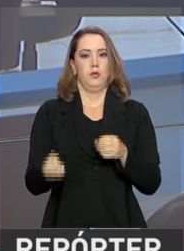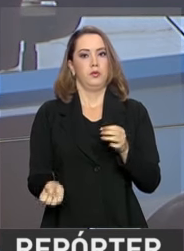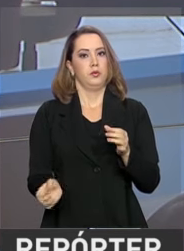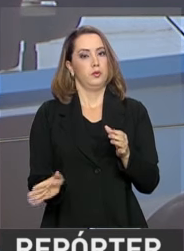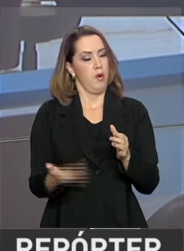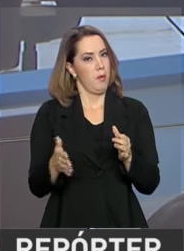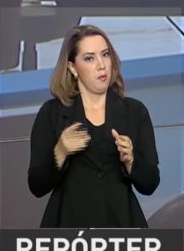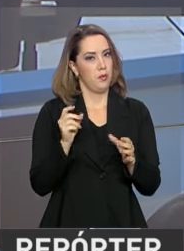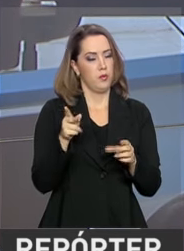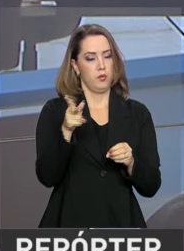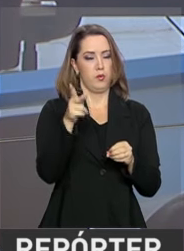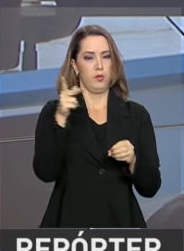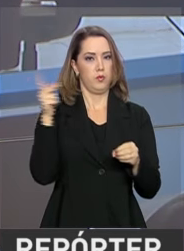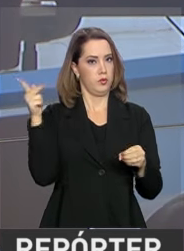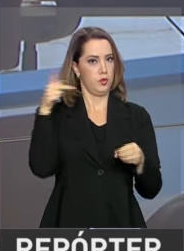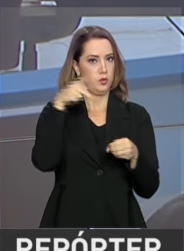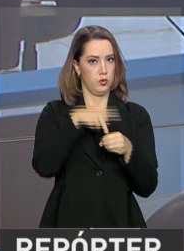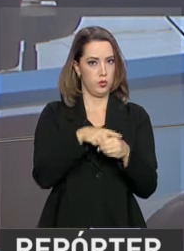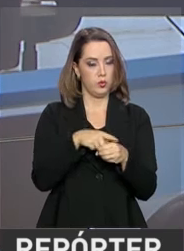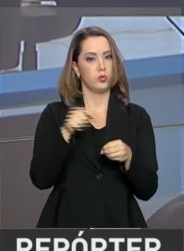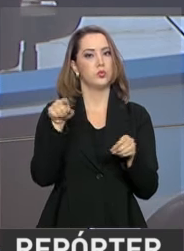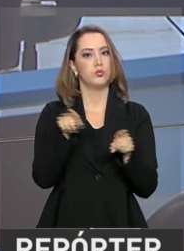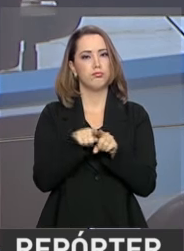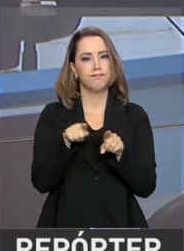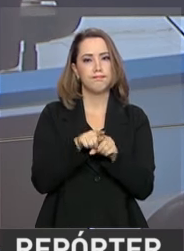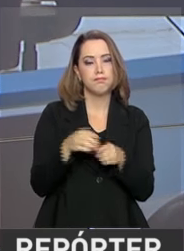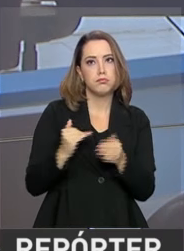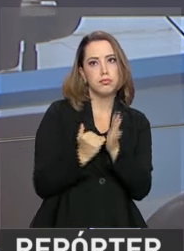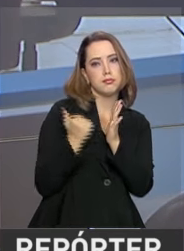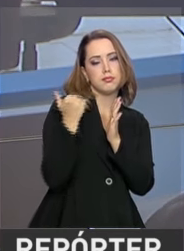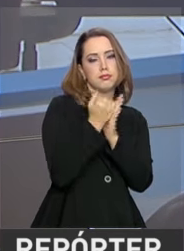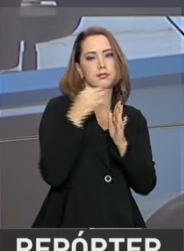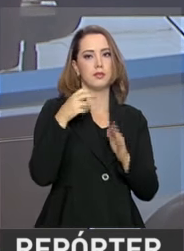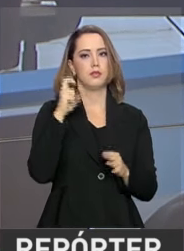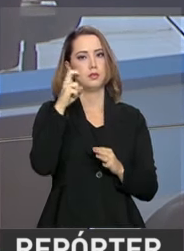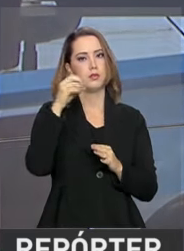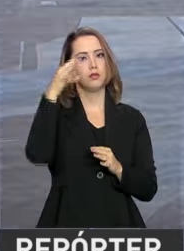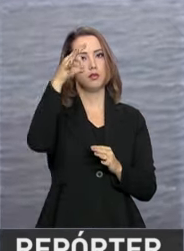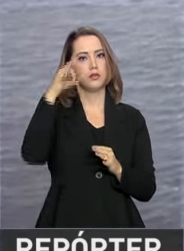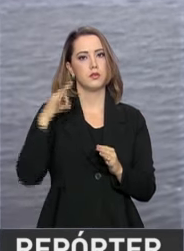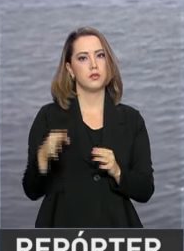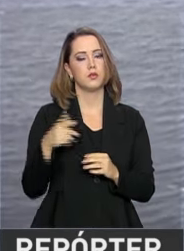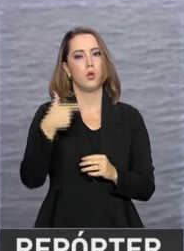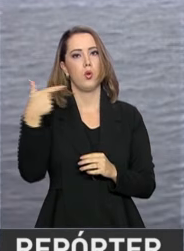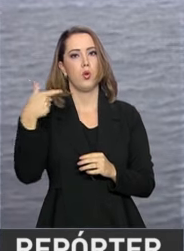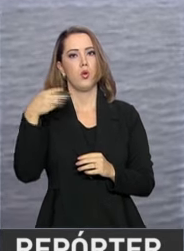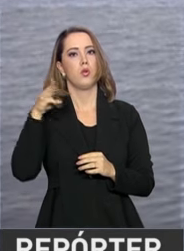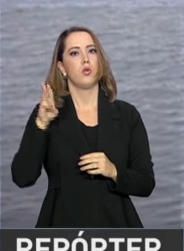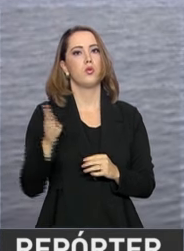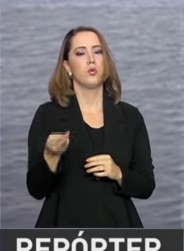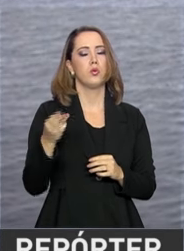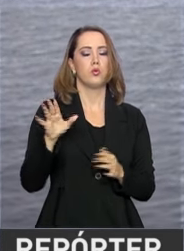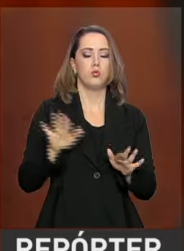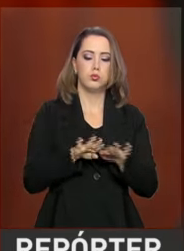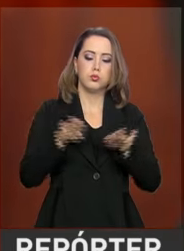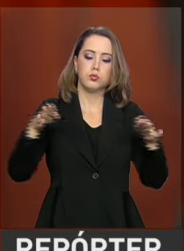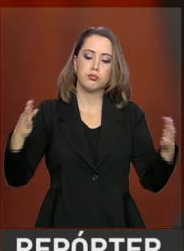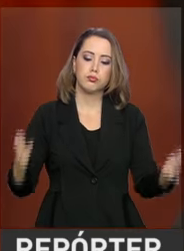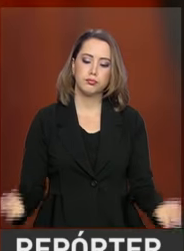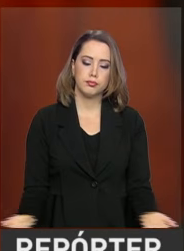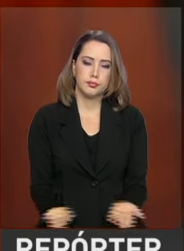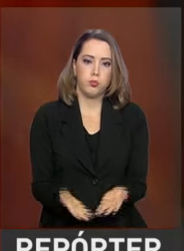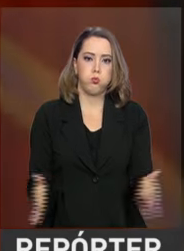5% em maio na comparação com o mês anterior o volume foi de 2 milhões e 800 mil barris de óleo